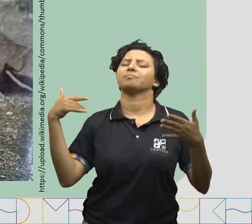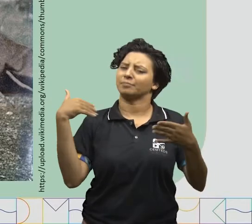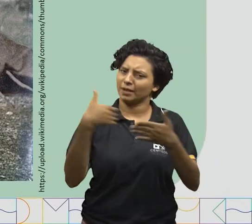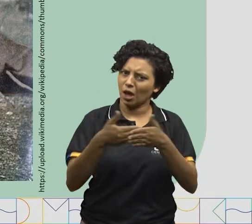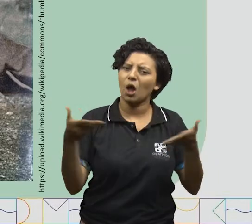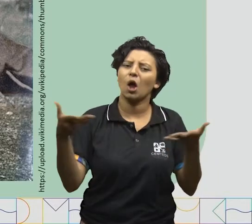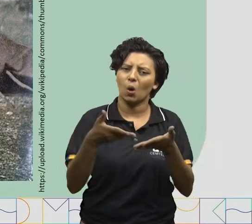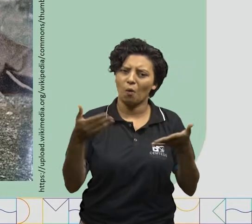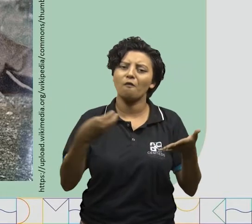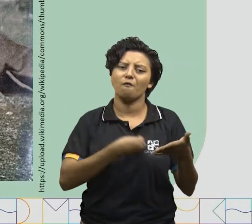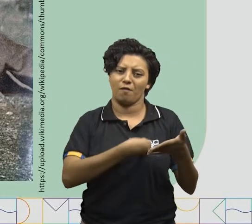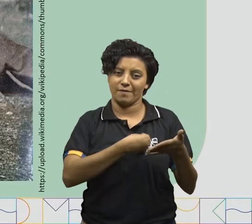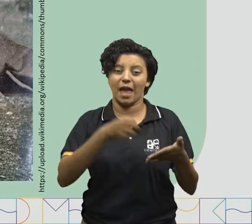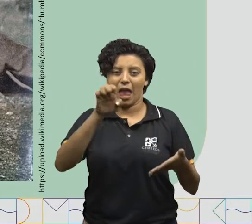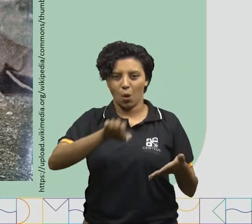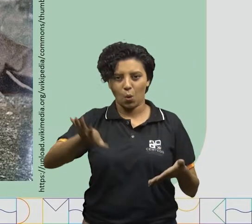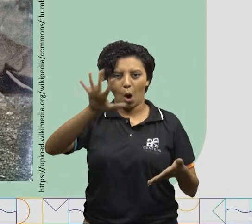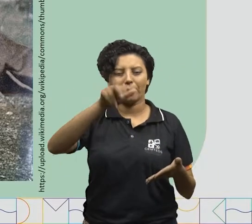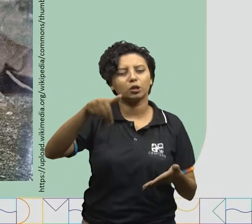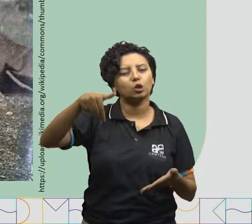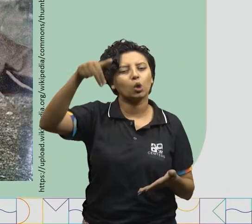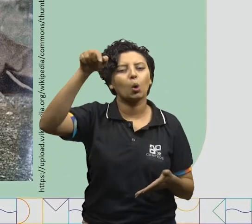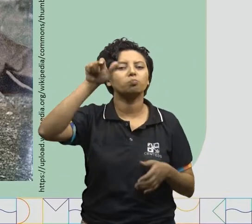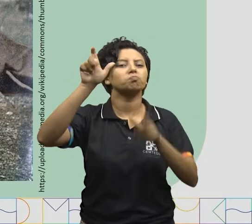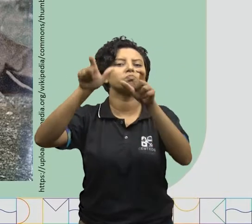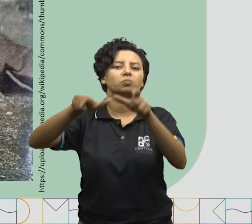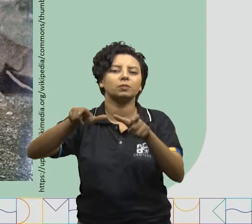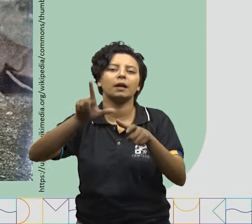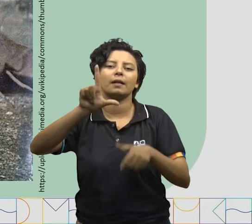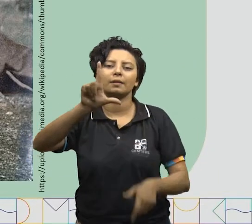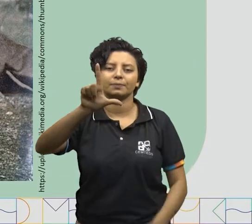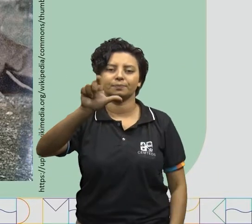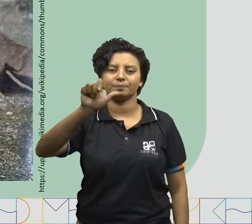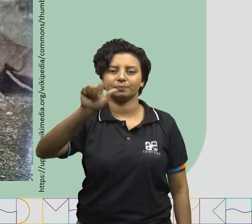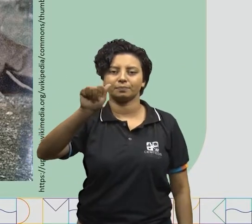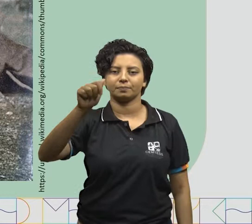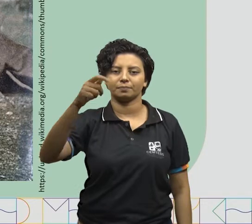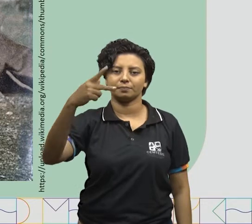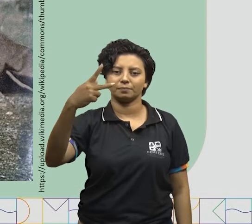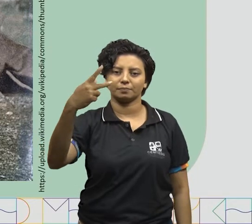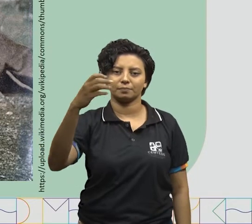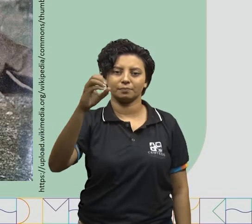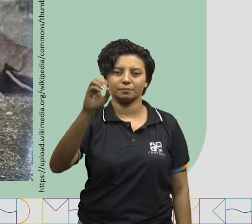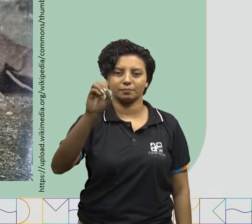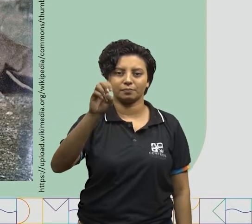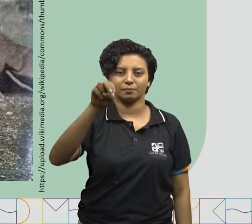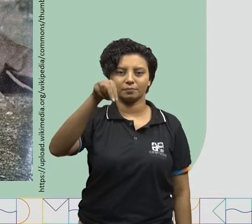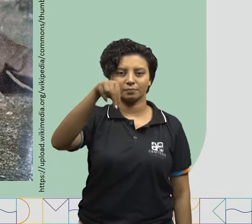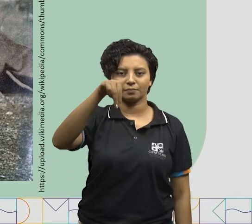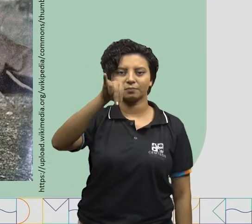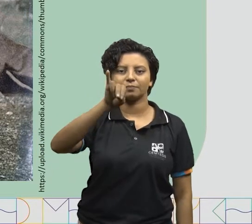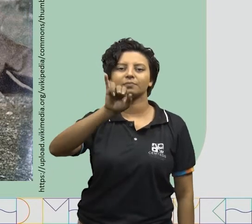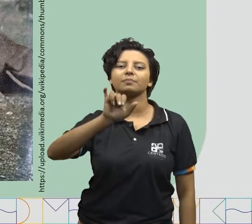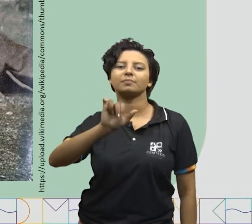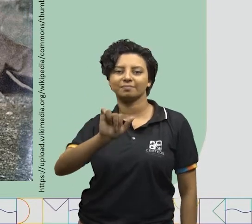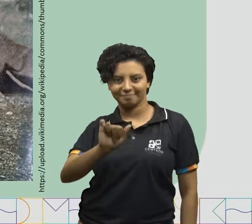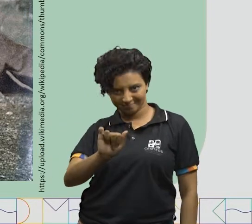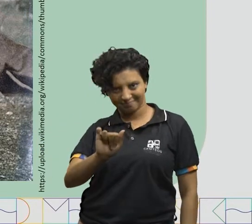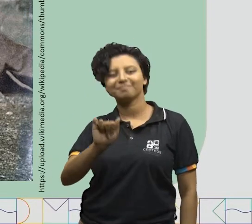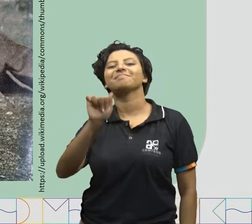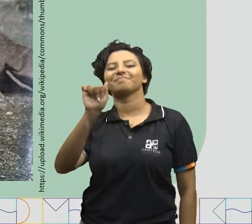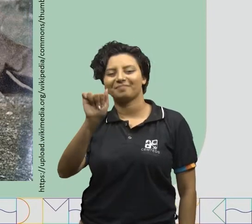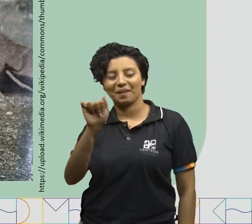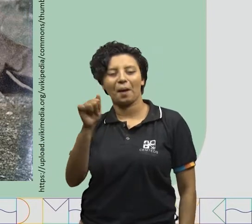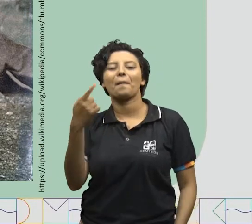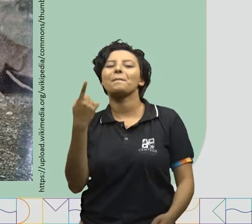norte da Europa, mais especificamente na Lapônia, aquela mesma região onde fica a casa do famoso personagem